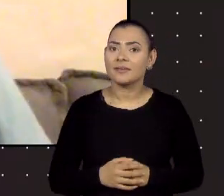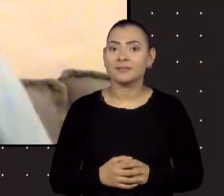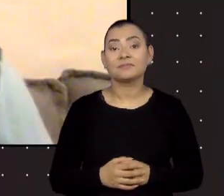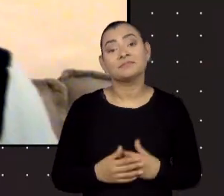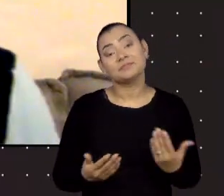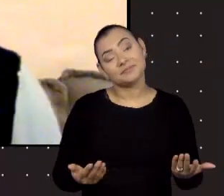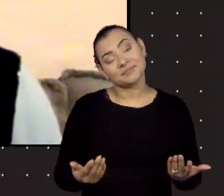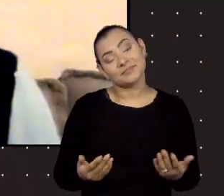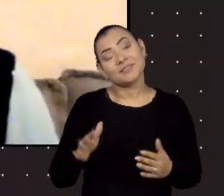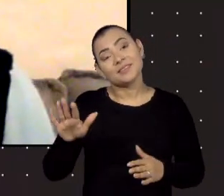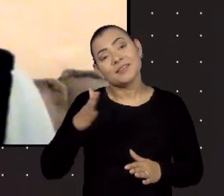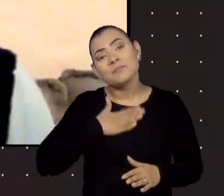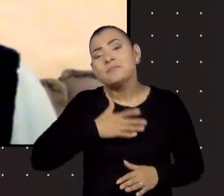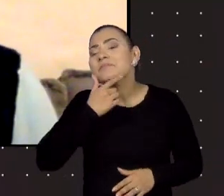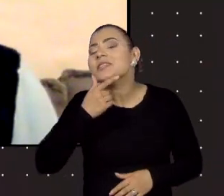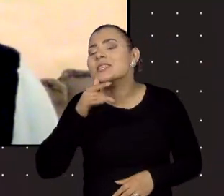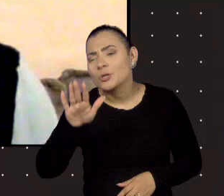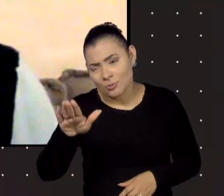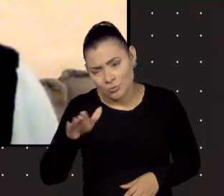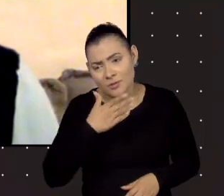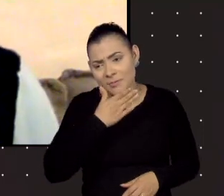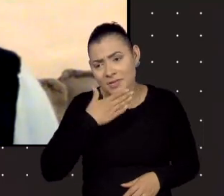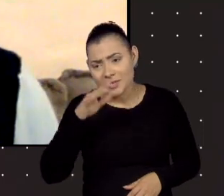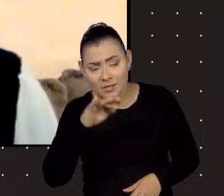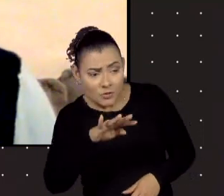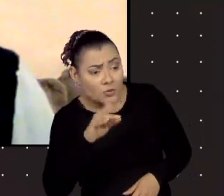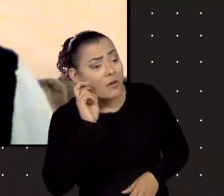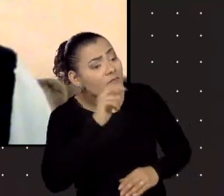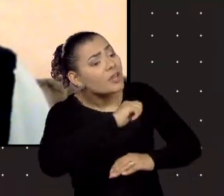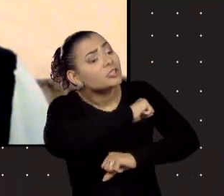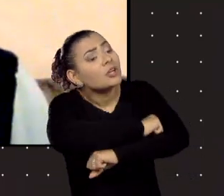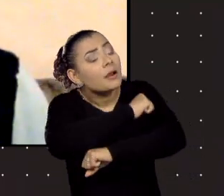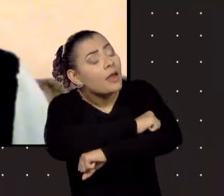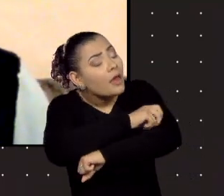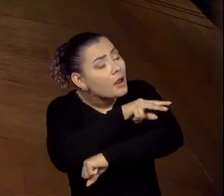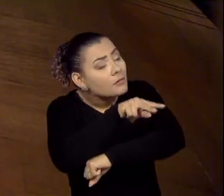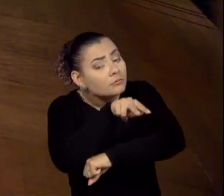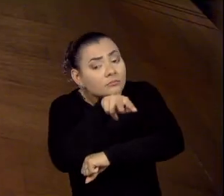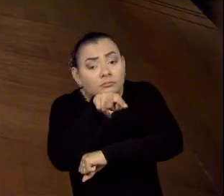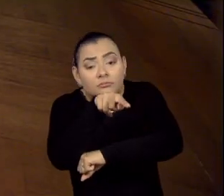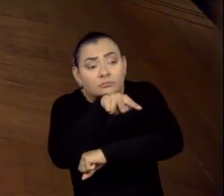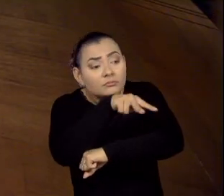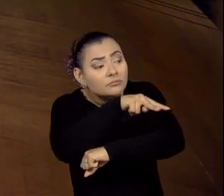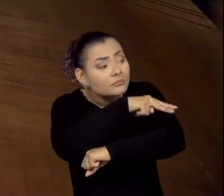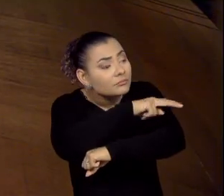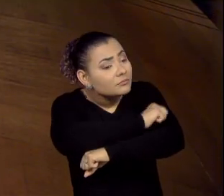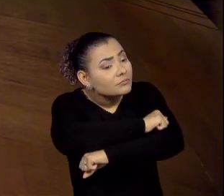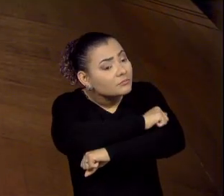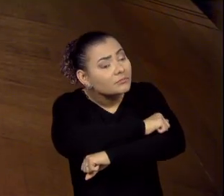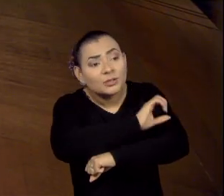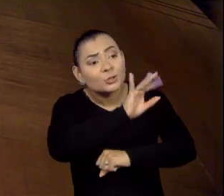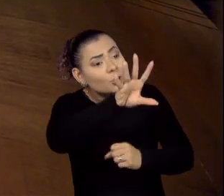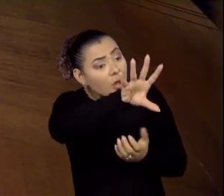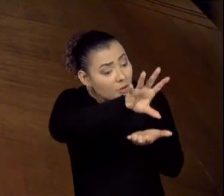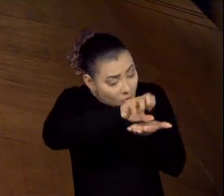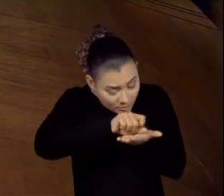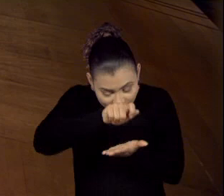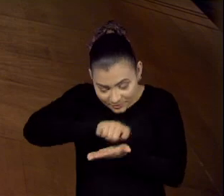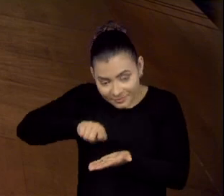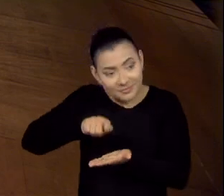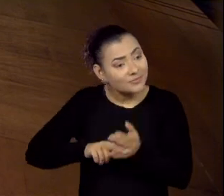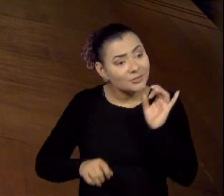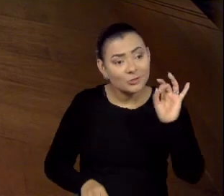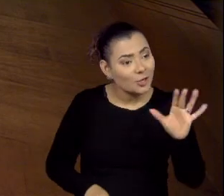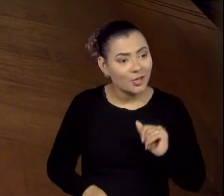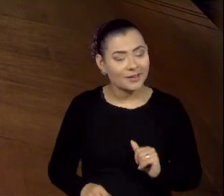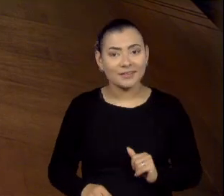Ele falou, menino, olha pela janela, está tudo ali, é só colocar no papel. É a